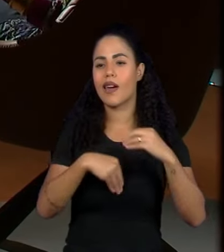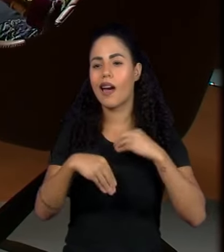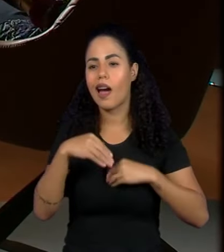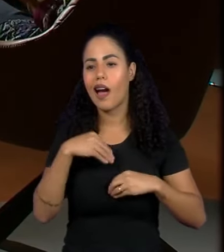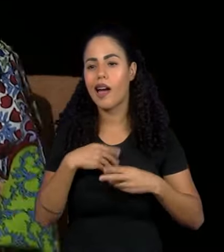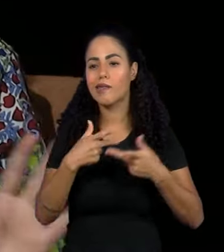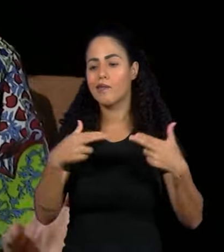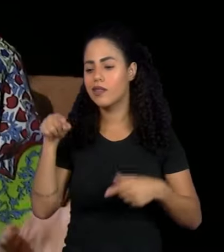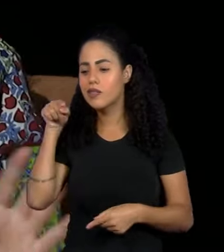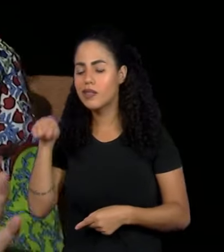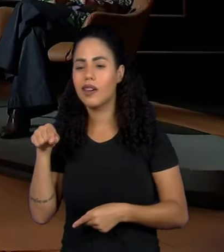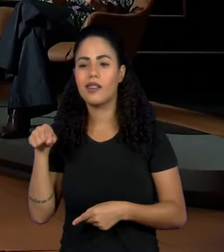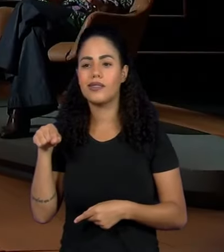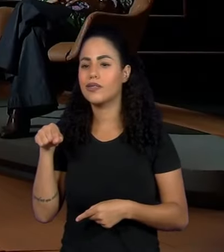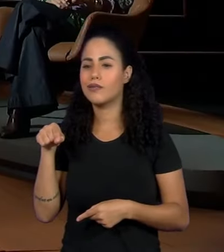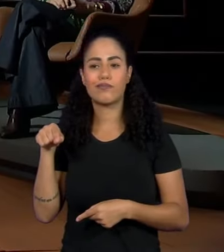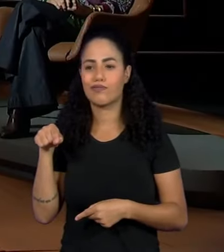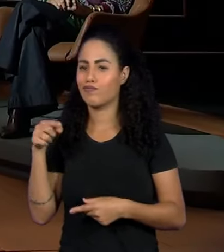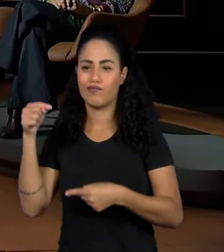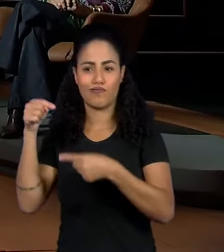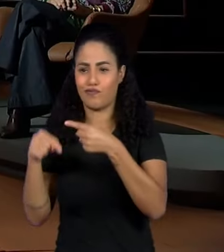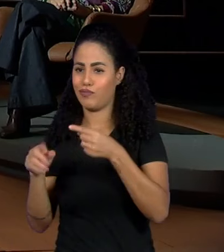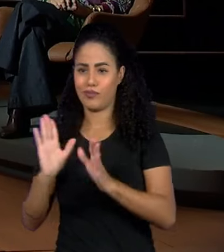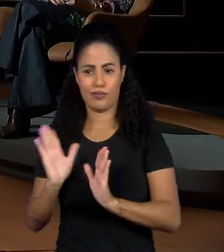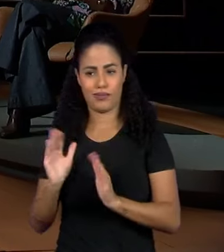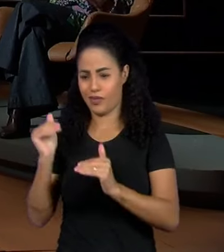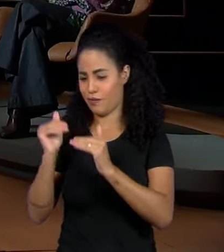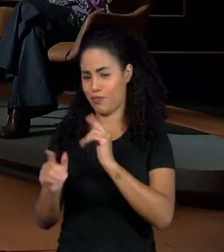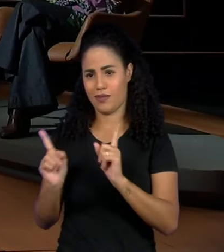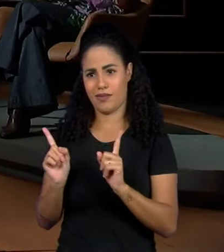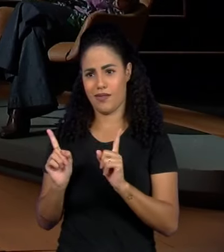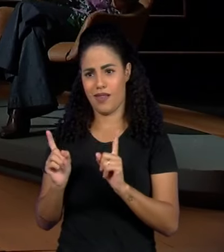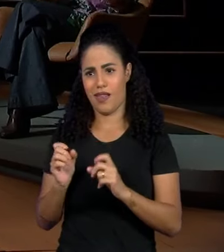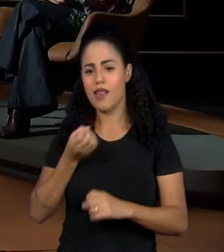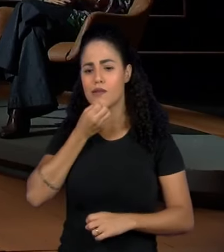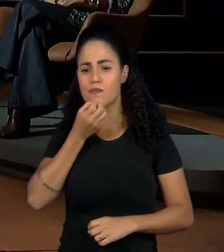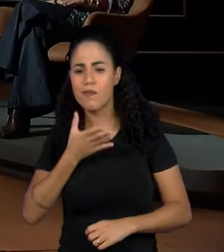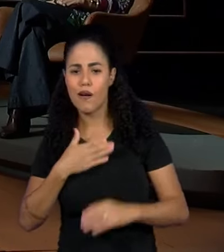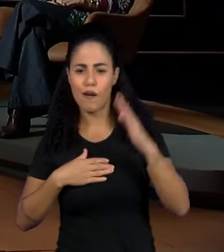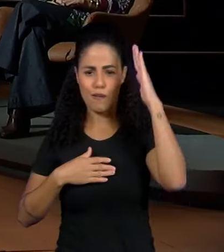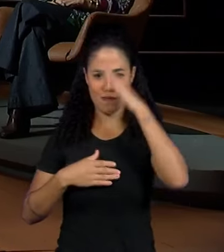achavam que eu não estava preparada para aquele tipo de bom e mal.